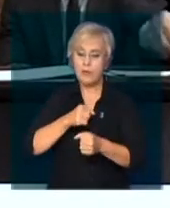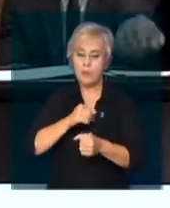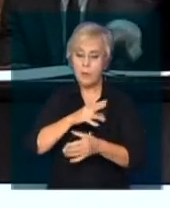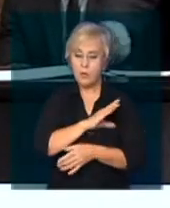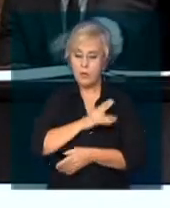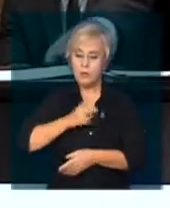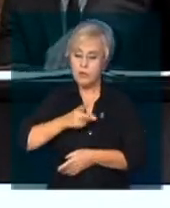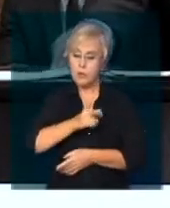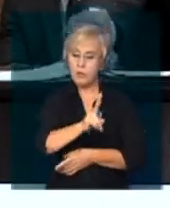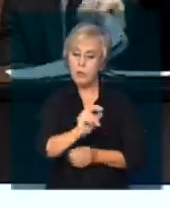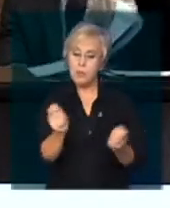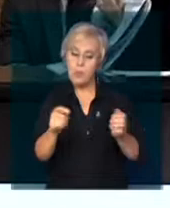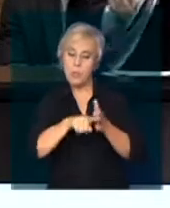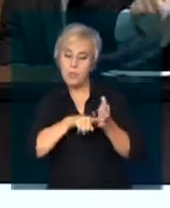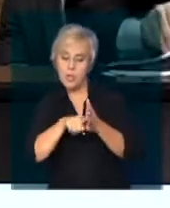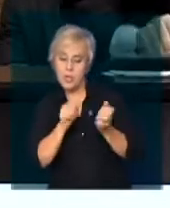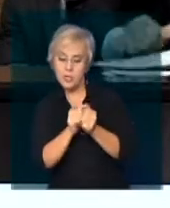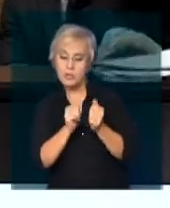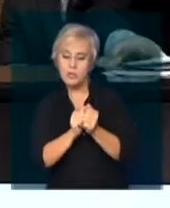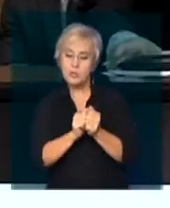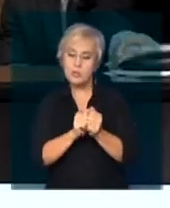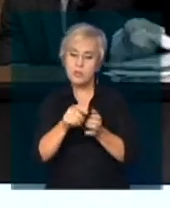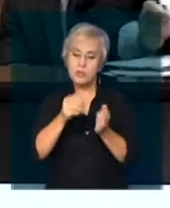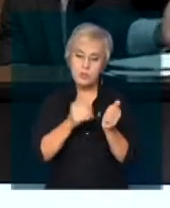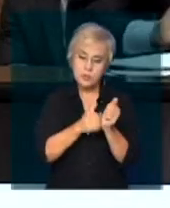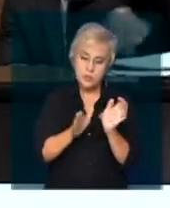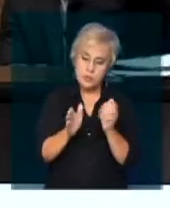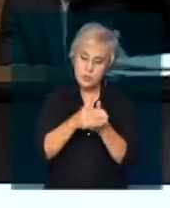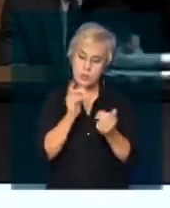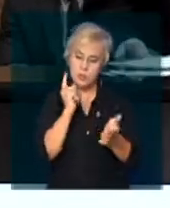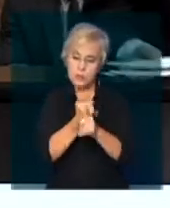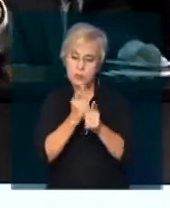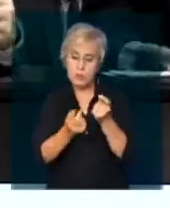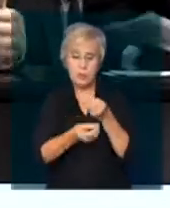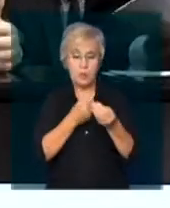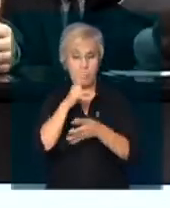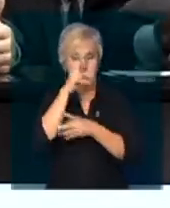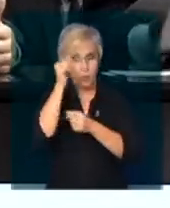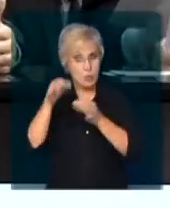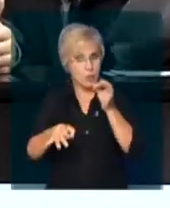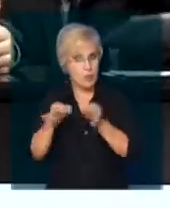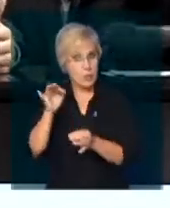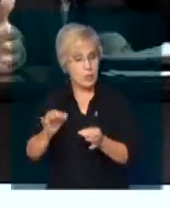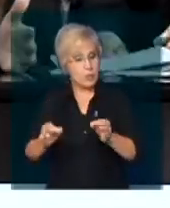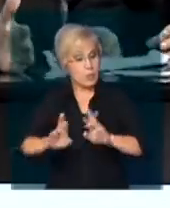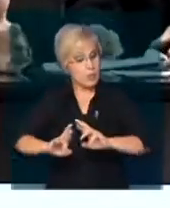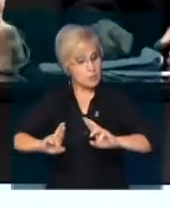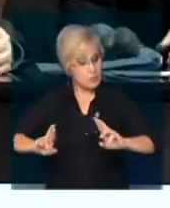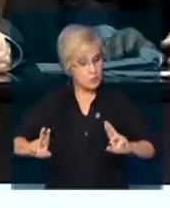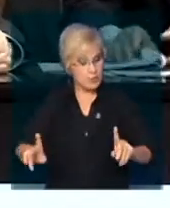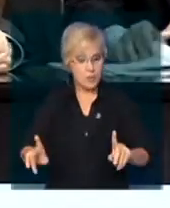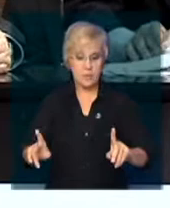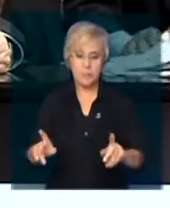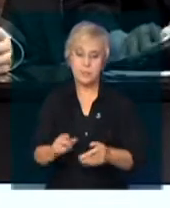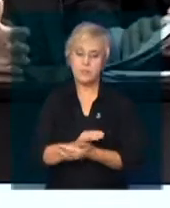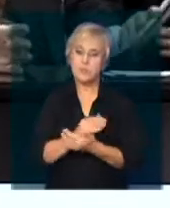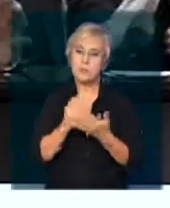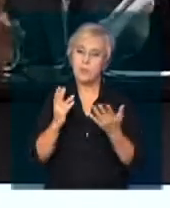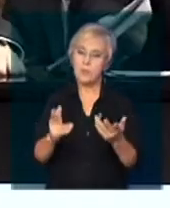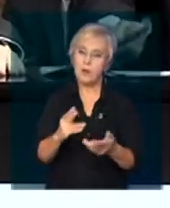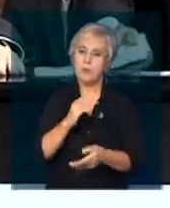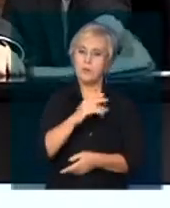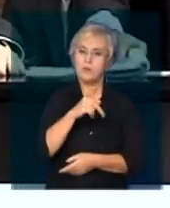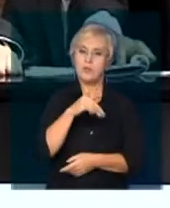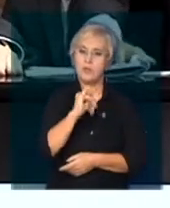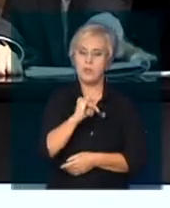de investigação, de quebrar sigilo, de poderes judiciais. Então, que a CPI seja, como é o caso da CPI da Petrobras,